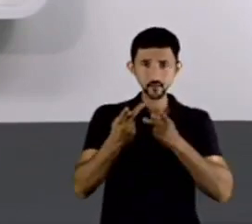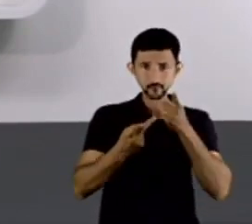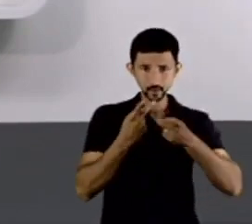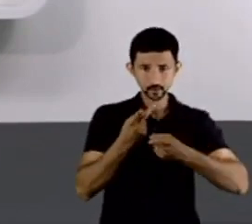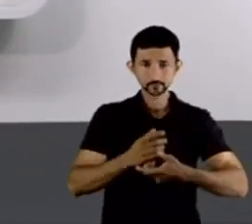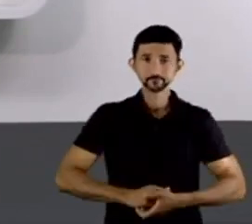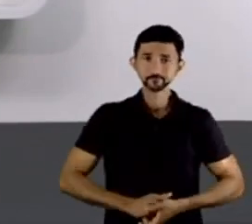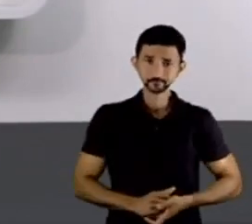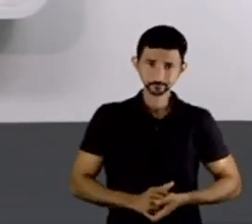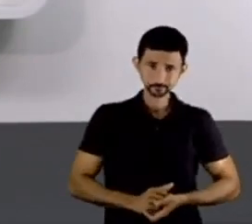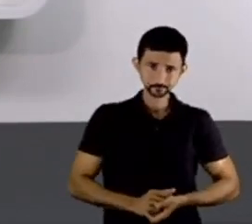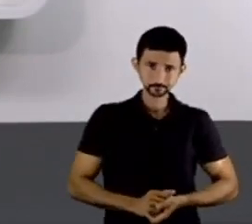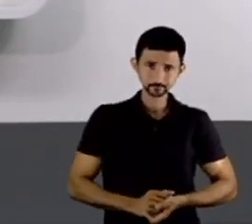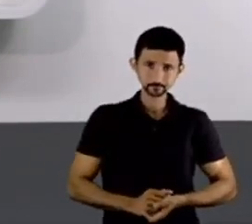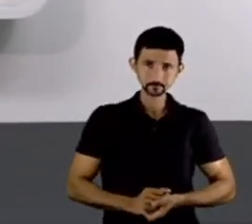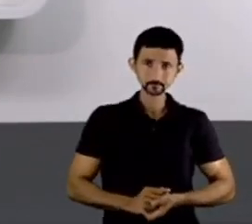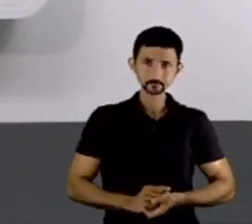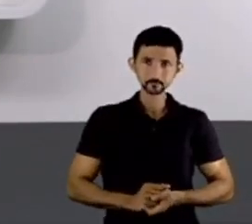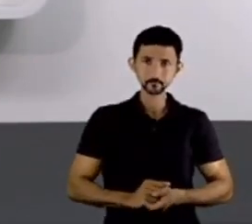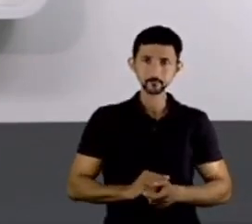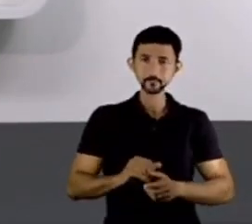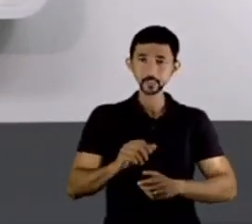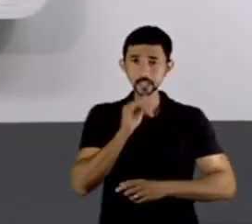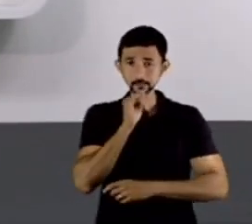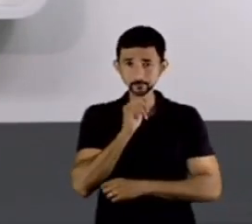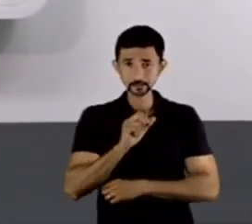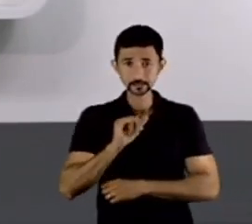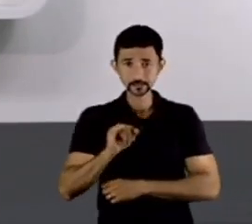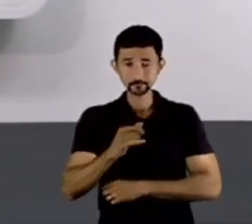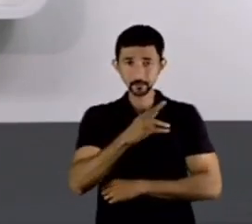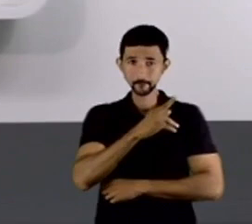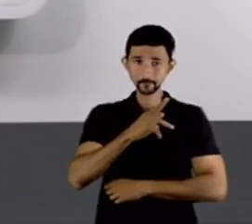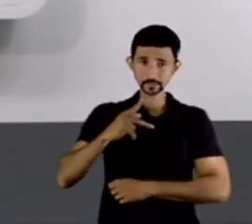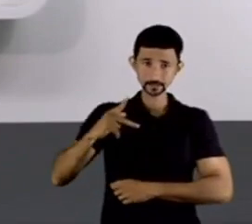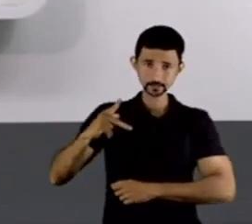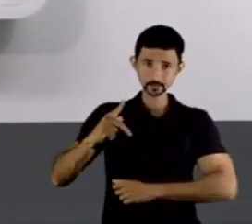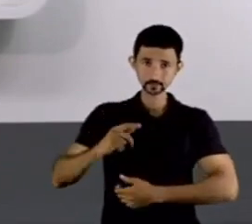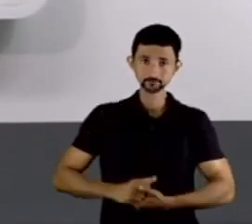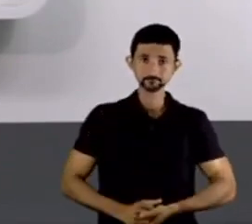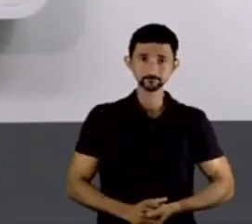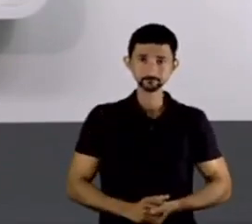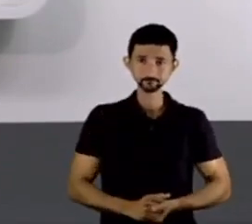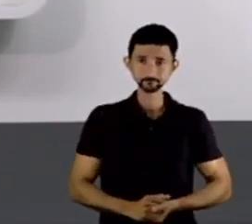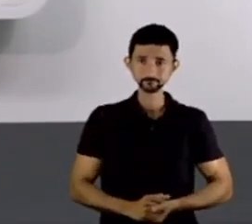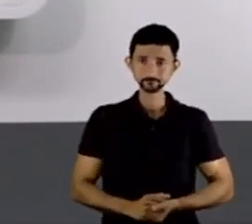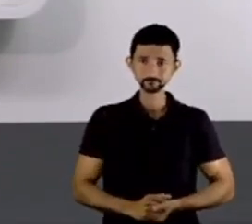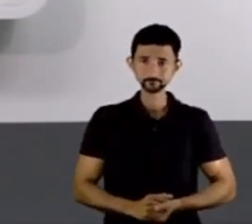aula, né? Se o presidente